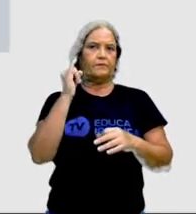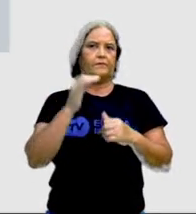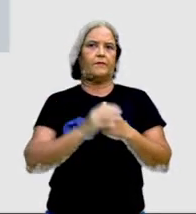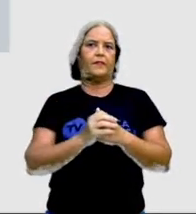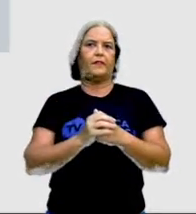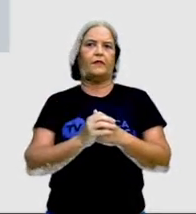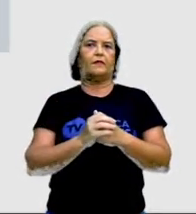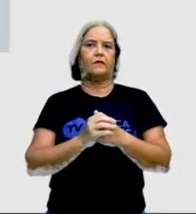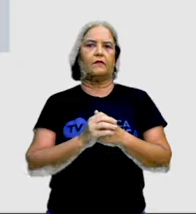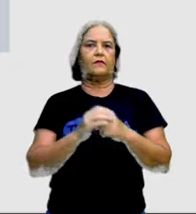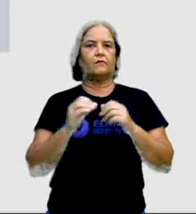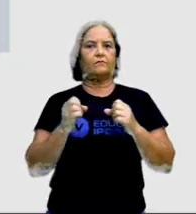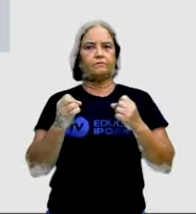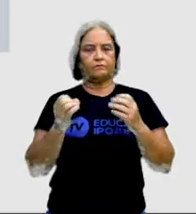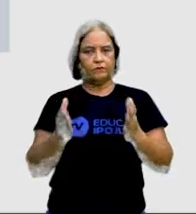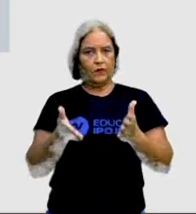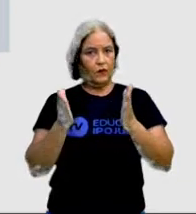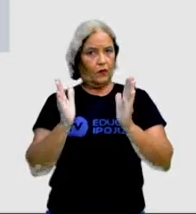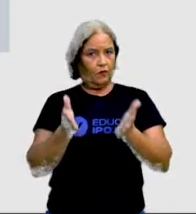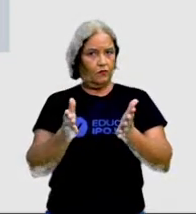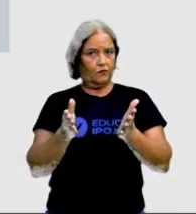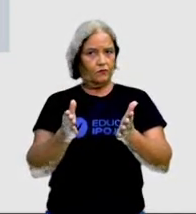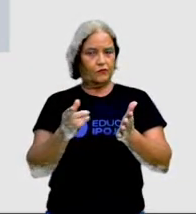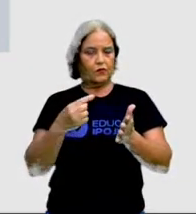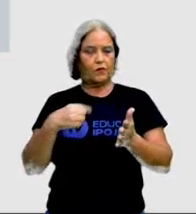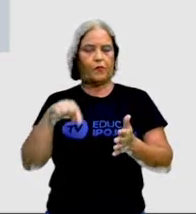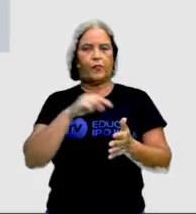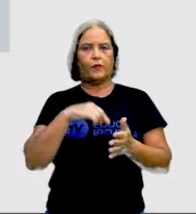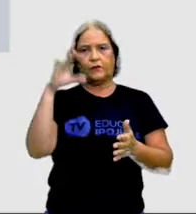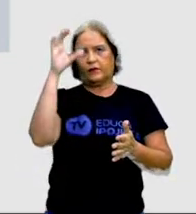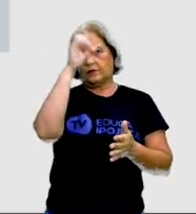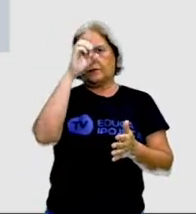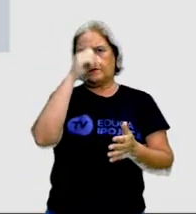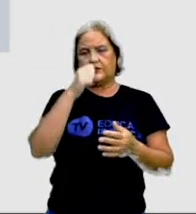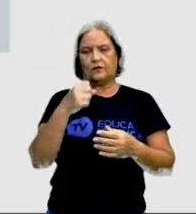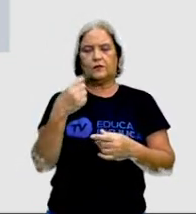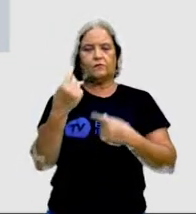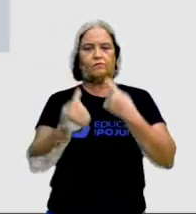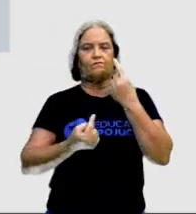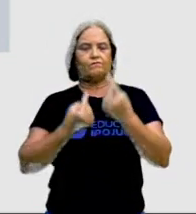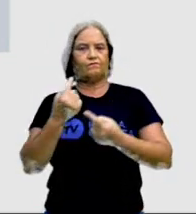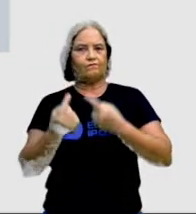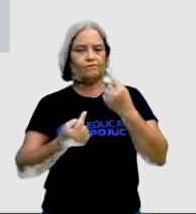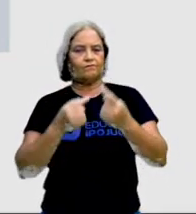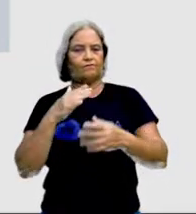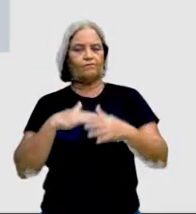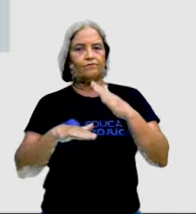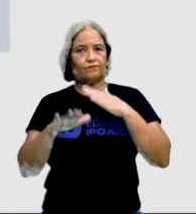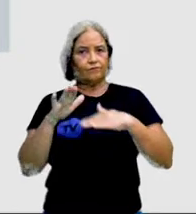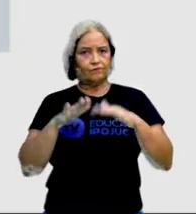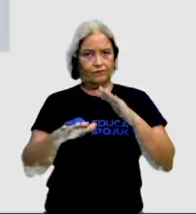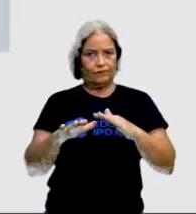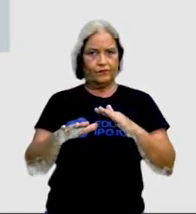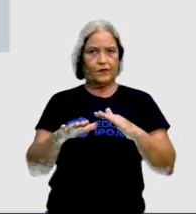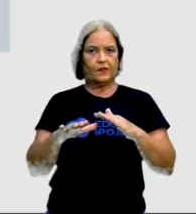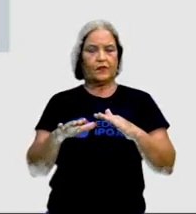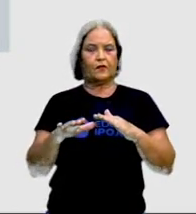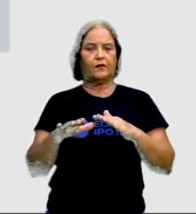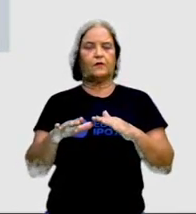Bom, hoje nós aprendemos sobre alguns cuidados que nós precisamos ter